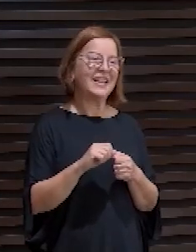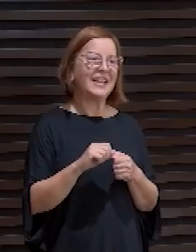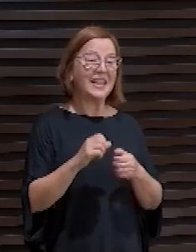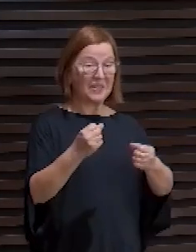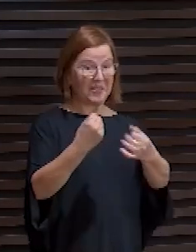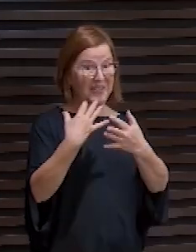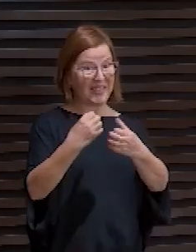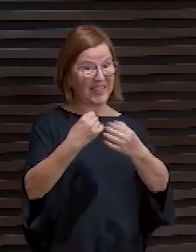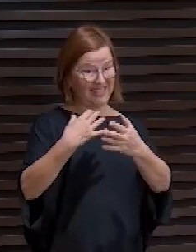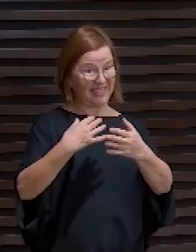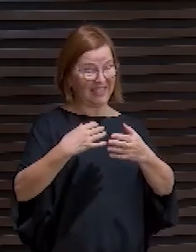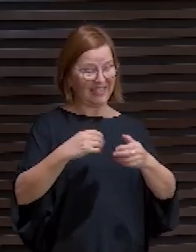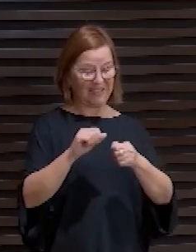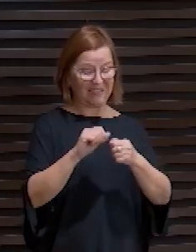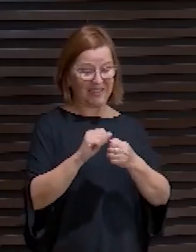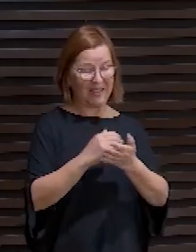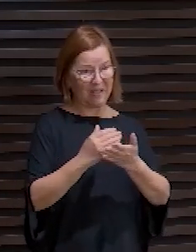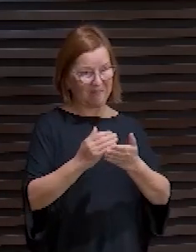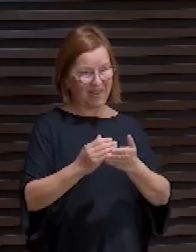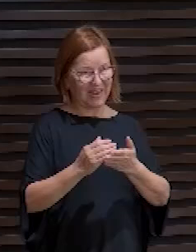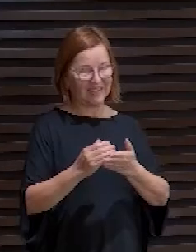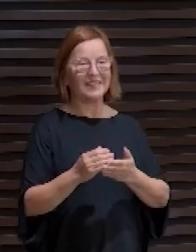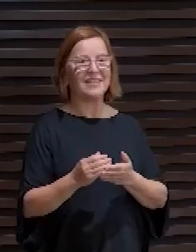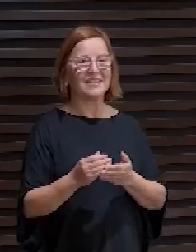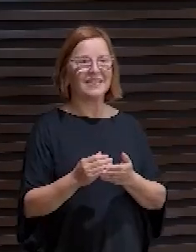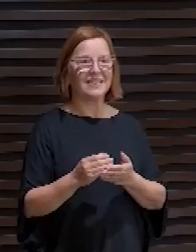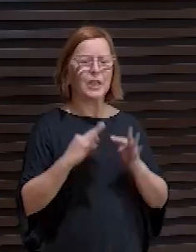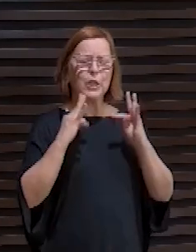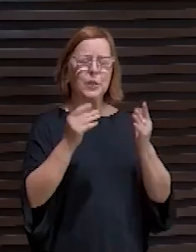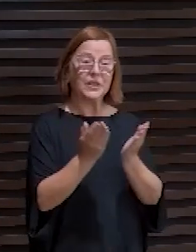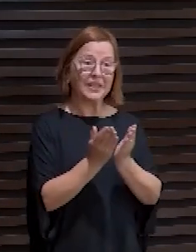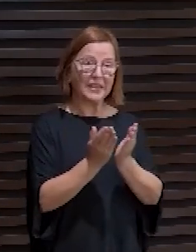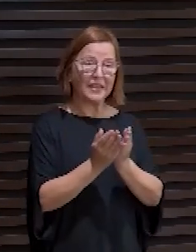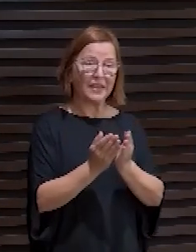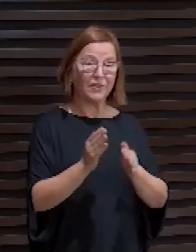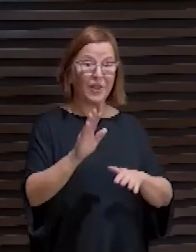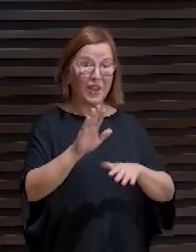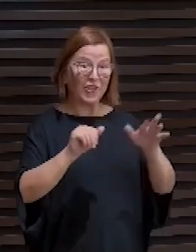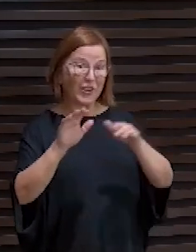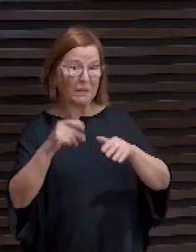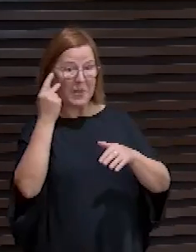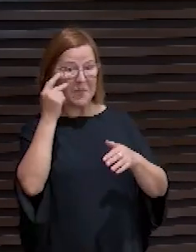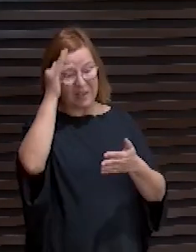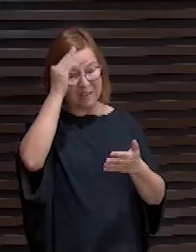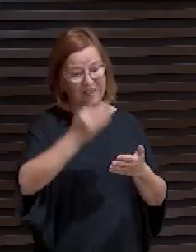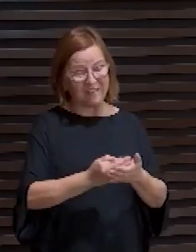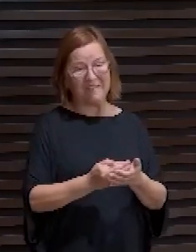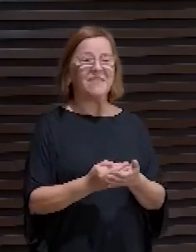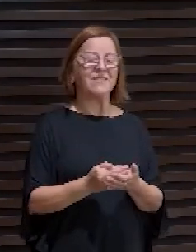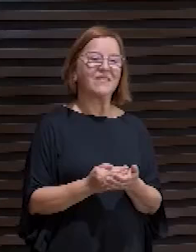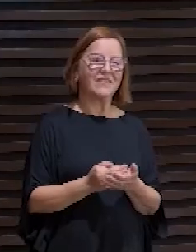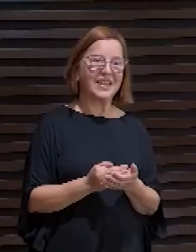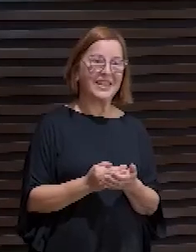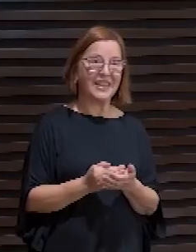nós. Todos os cristãos, eles são chamados a uma fé viva, uma fé ativa, uma fé que produz amor. E